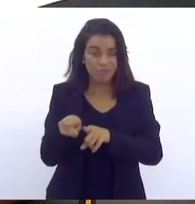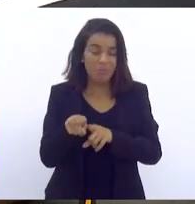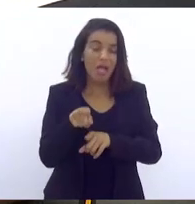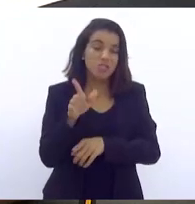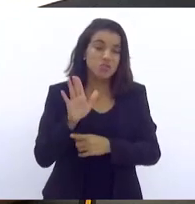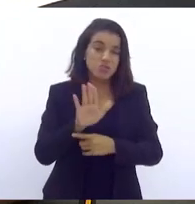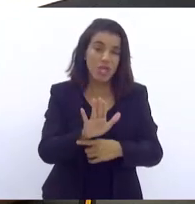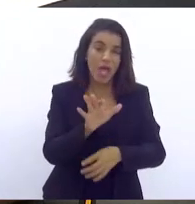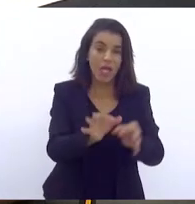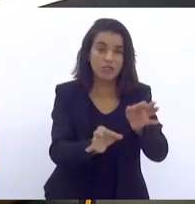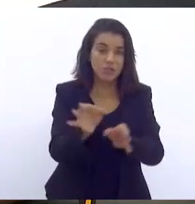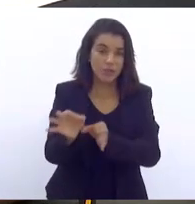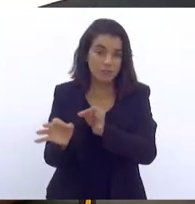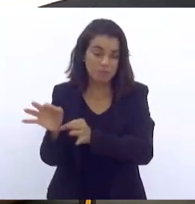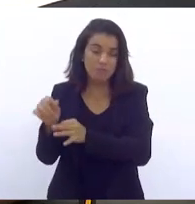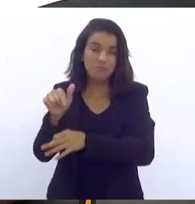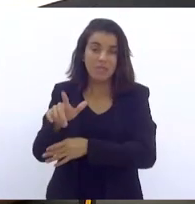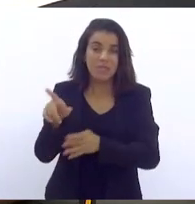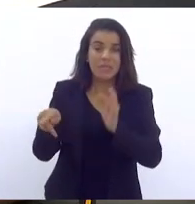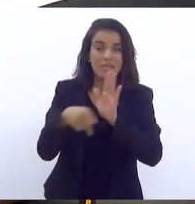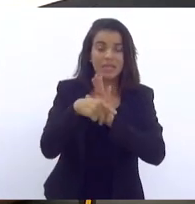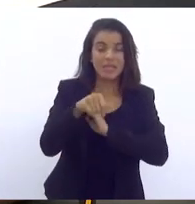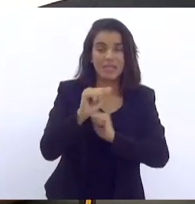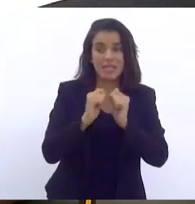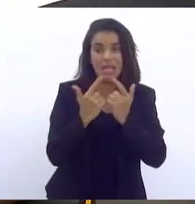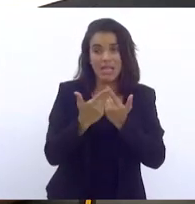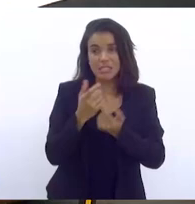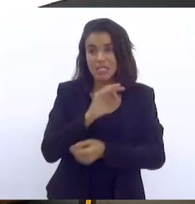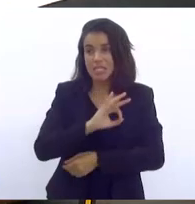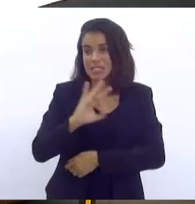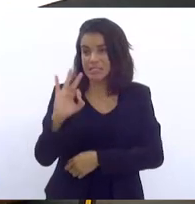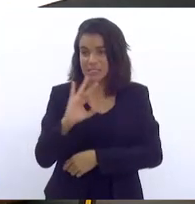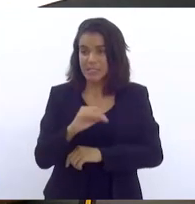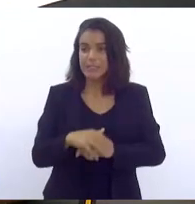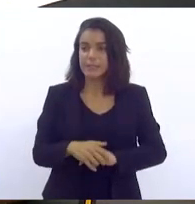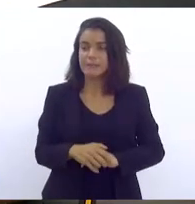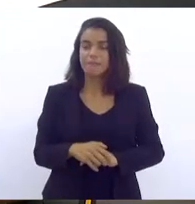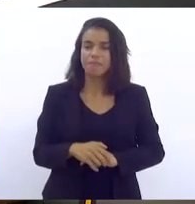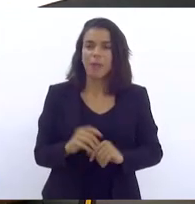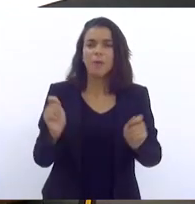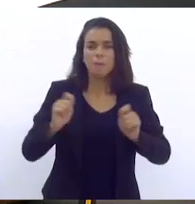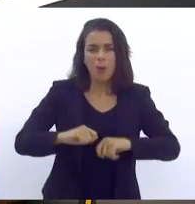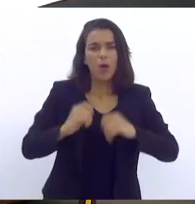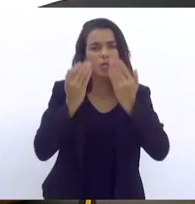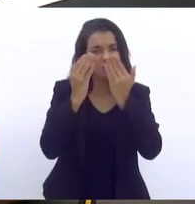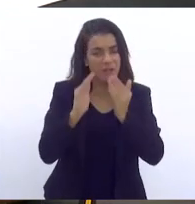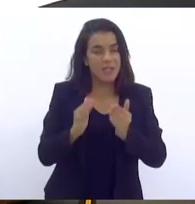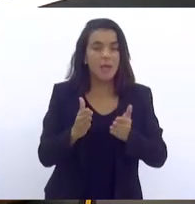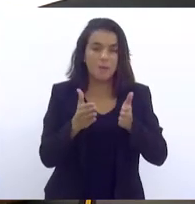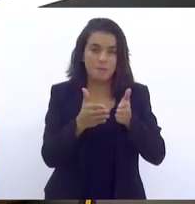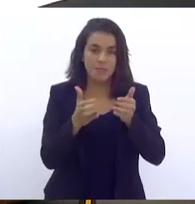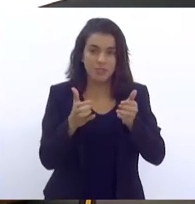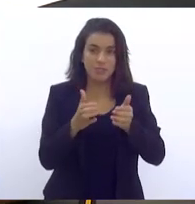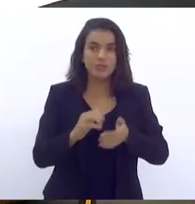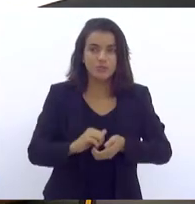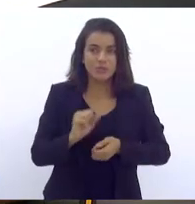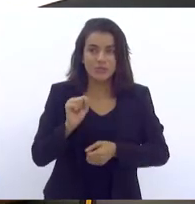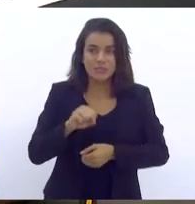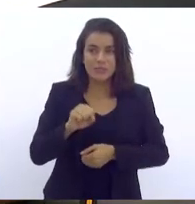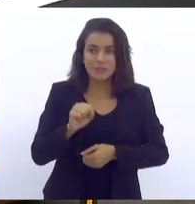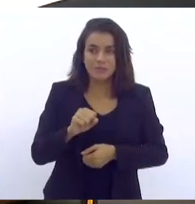casa seria excelente Luciana eu acho que a gente pode avaliar o pedido de vocês tá porque assim e